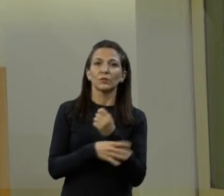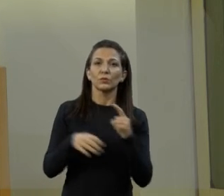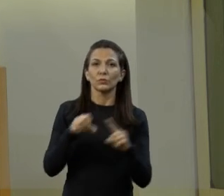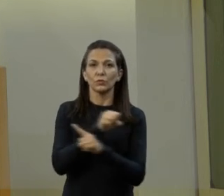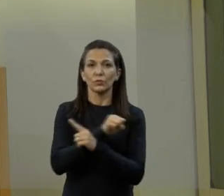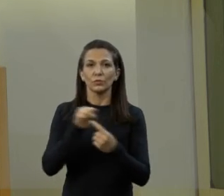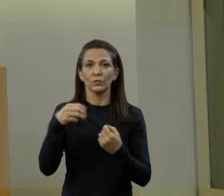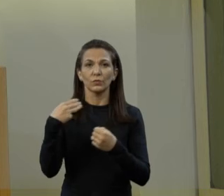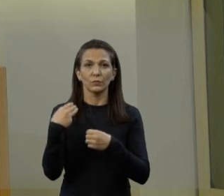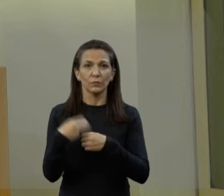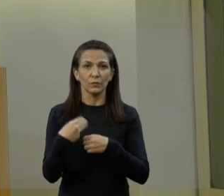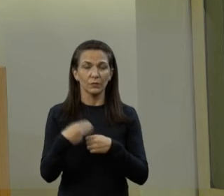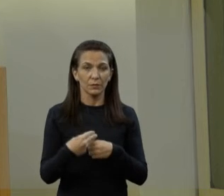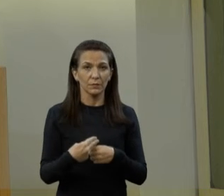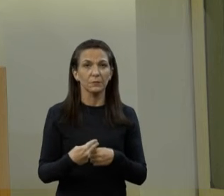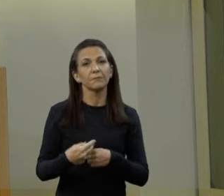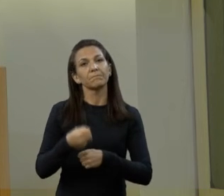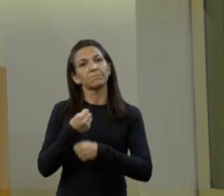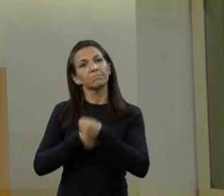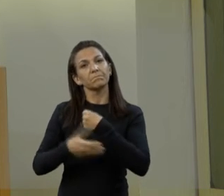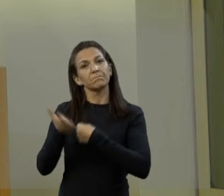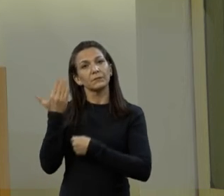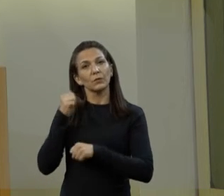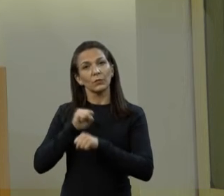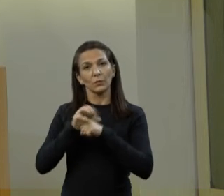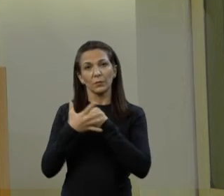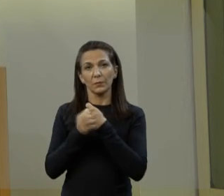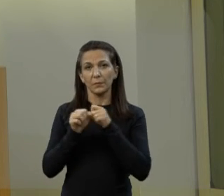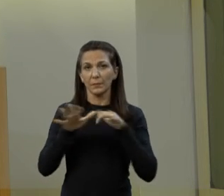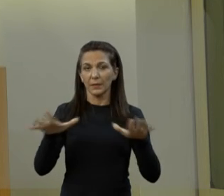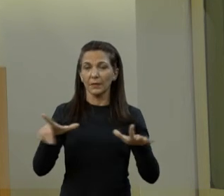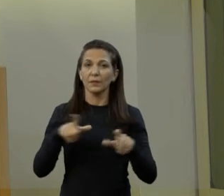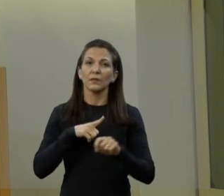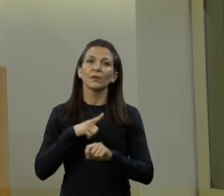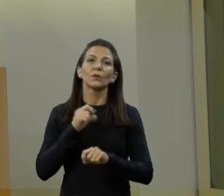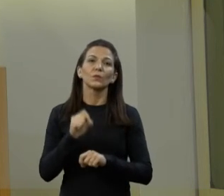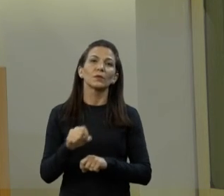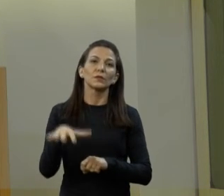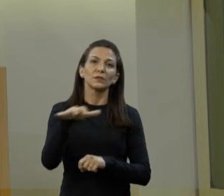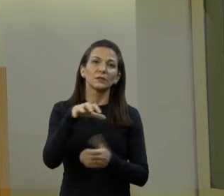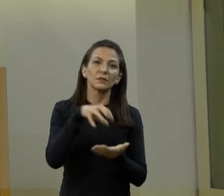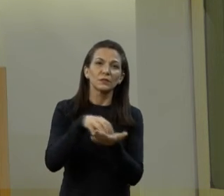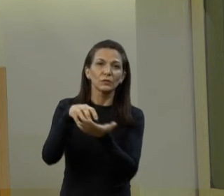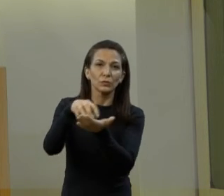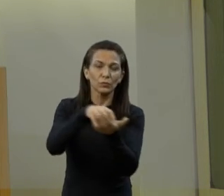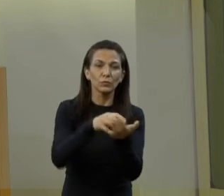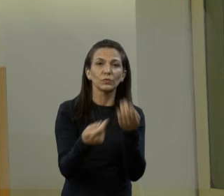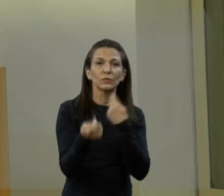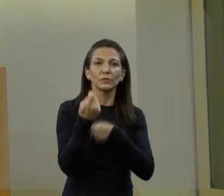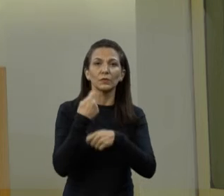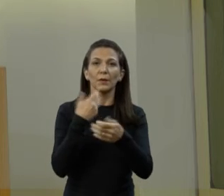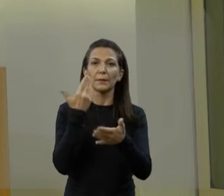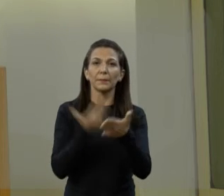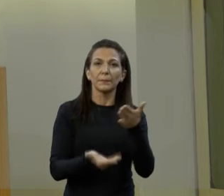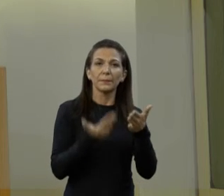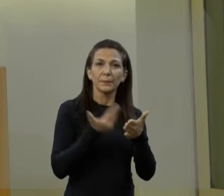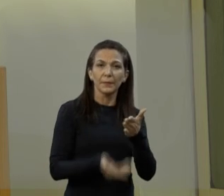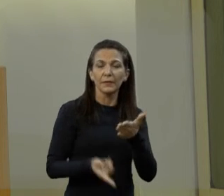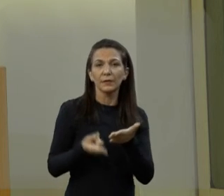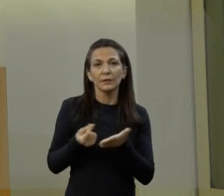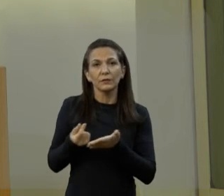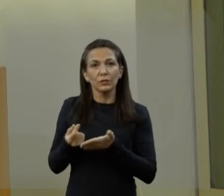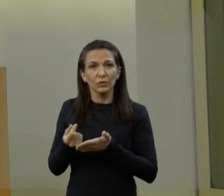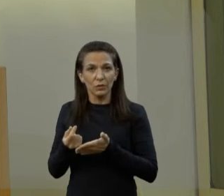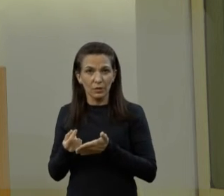município nos últimos anos sobretudo devido à poderia ocorrer 19 muitos setores da economia sobre grau espelhos em Assis